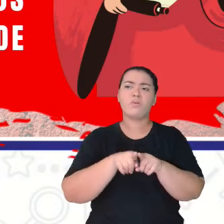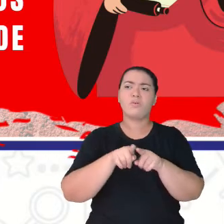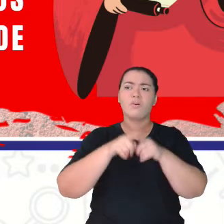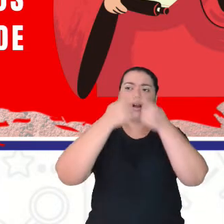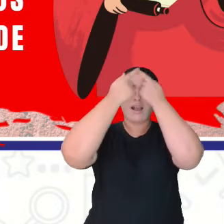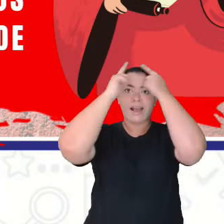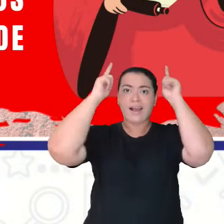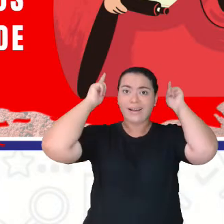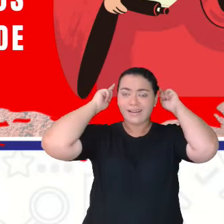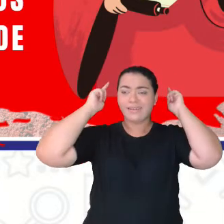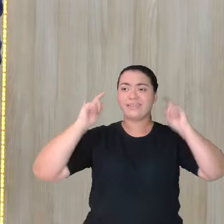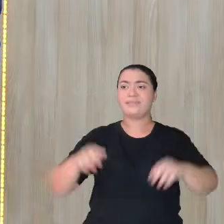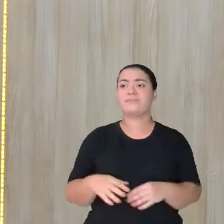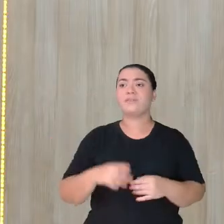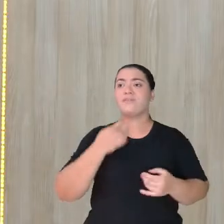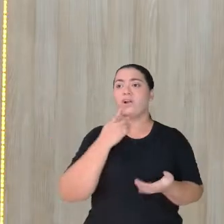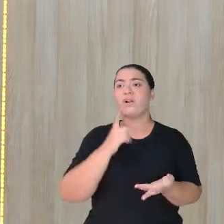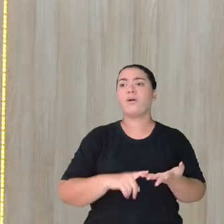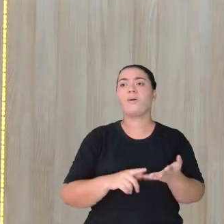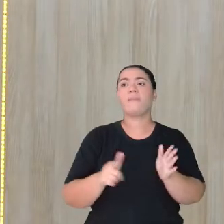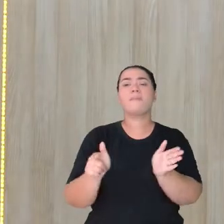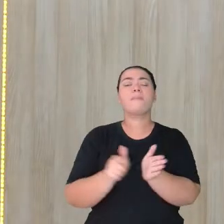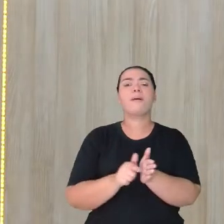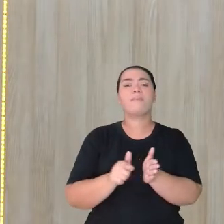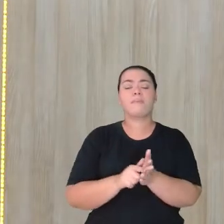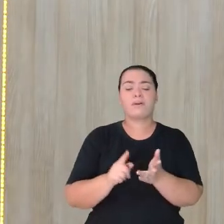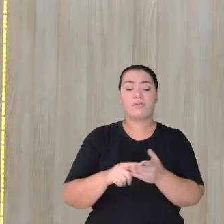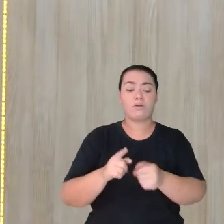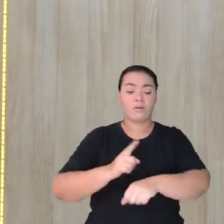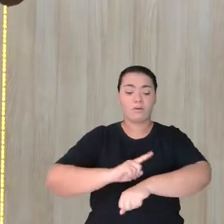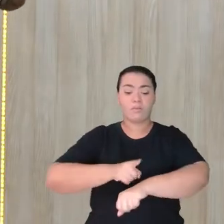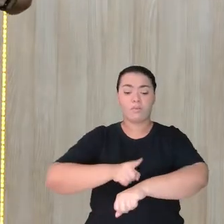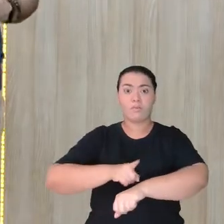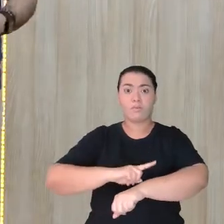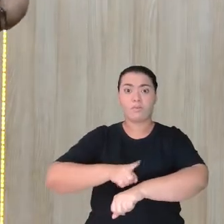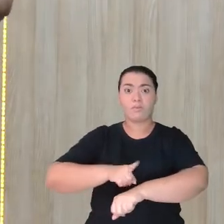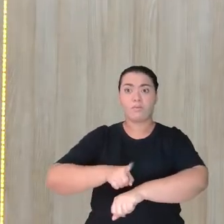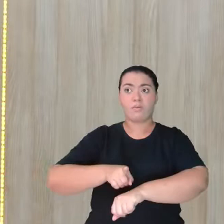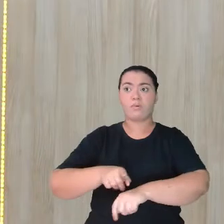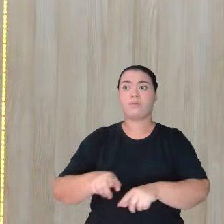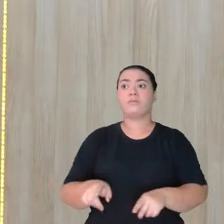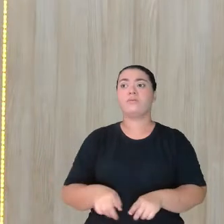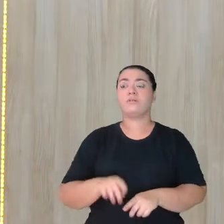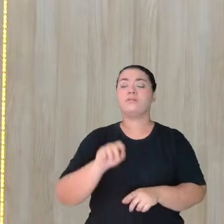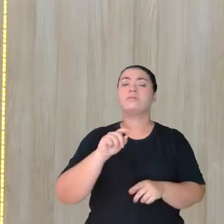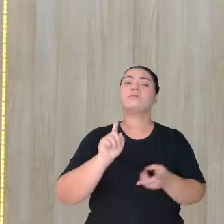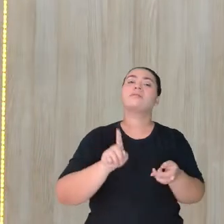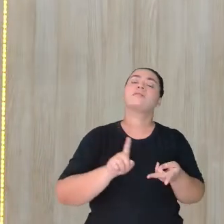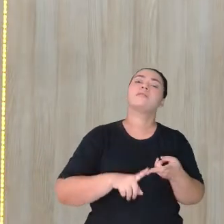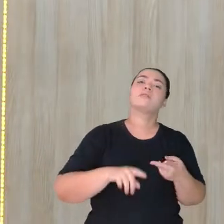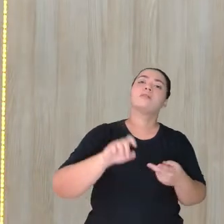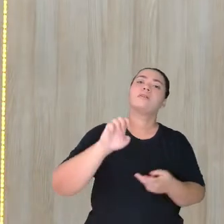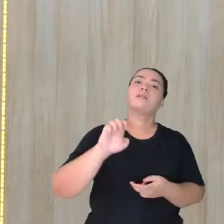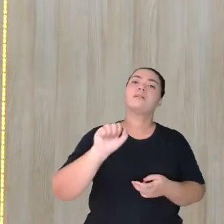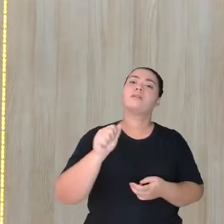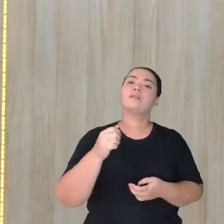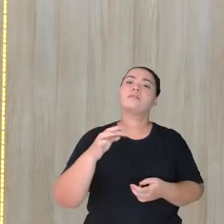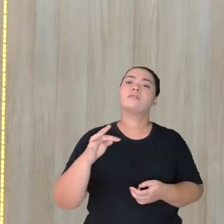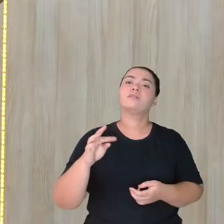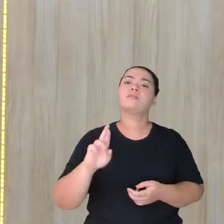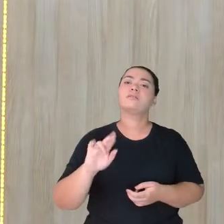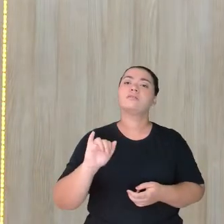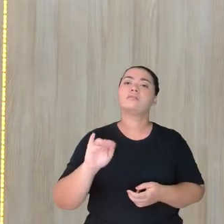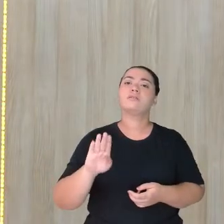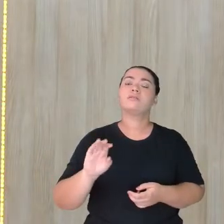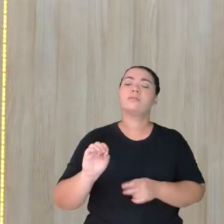a pólvora, a bússola, o estribo, né, para os cavalos. O que é o estribo? É uma ferramenta que é utilizada,